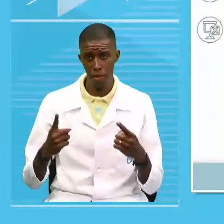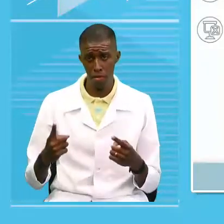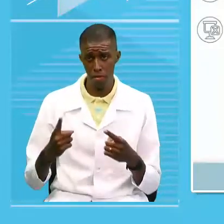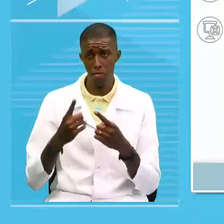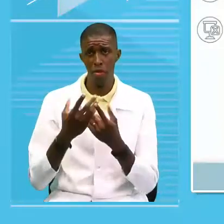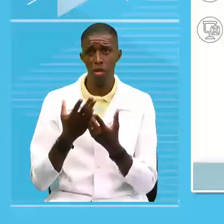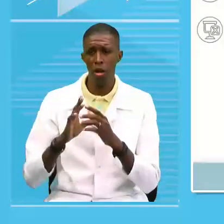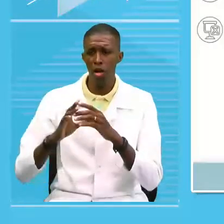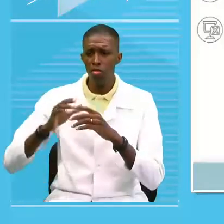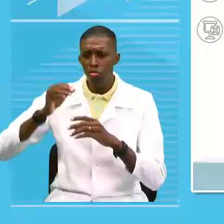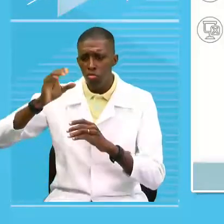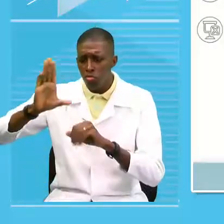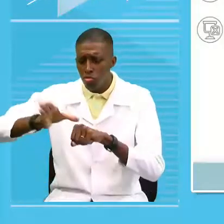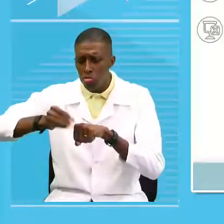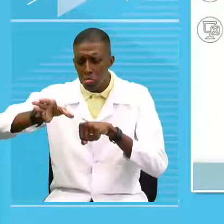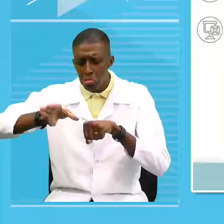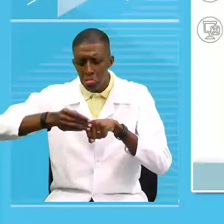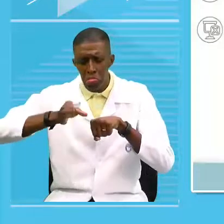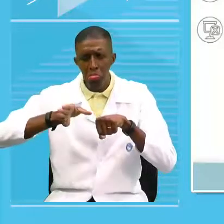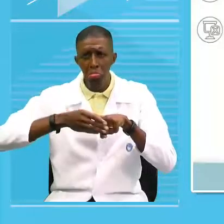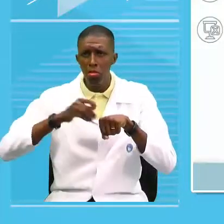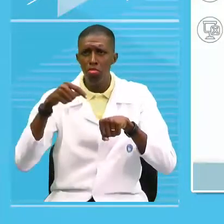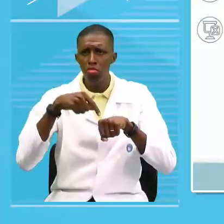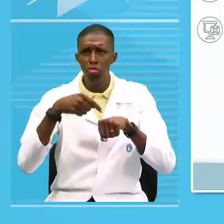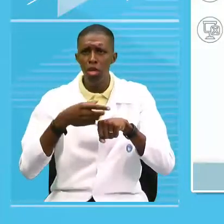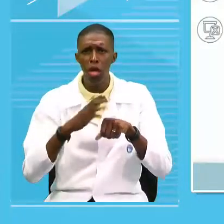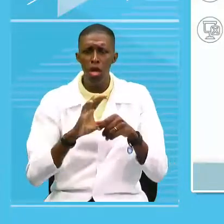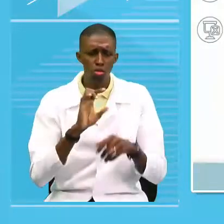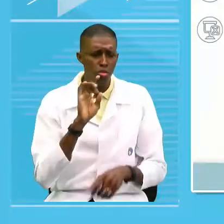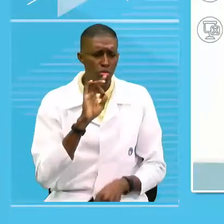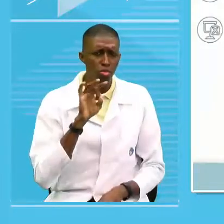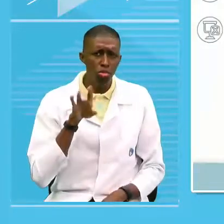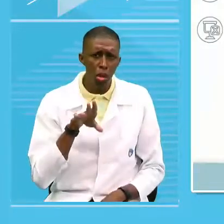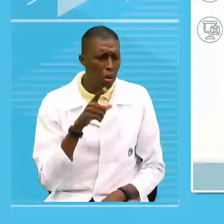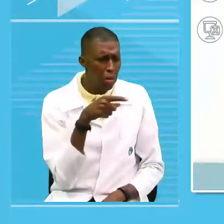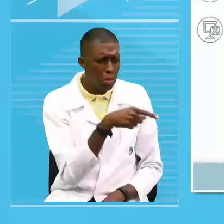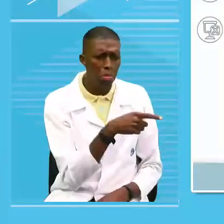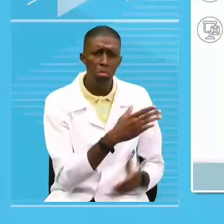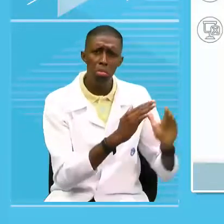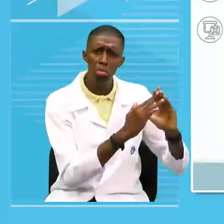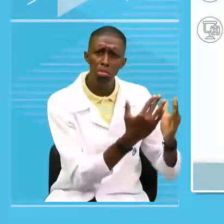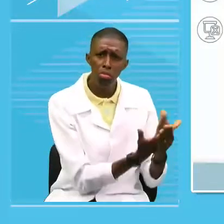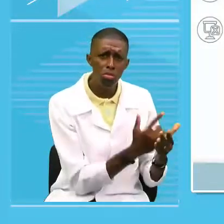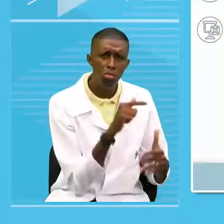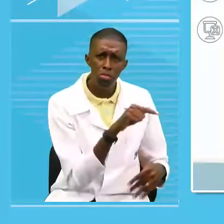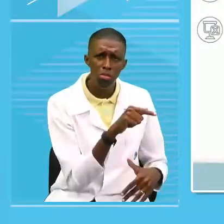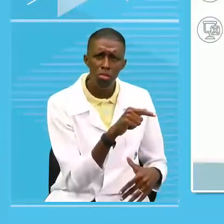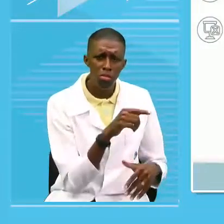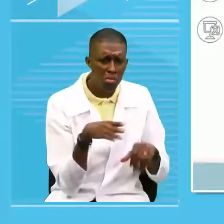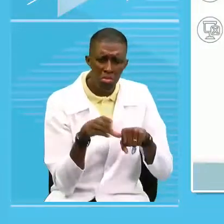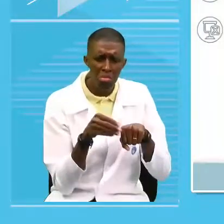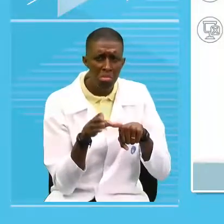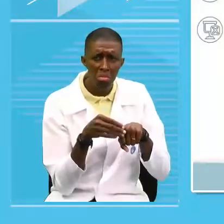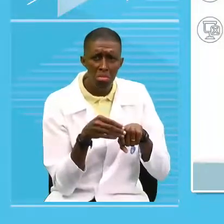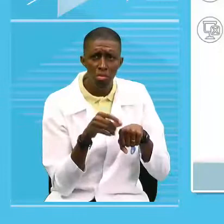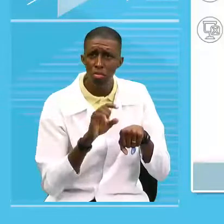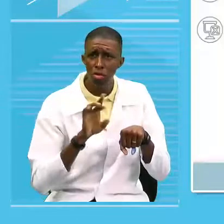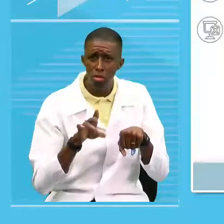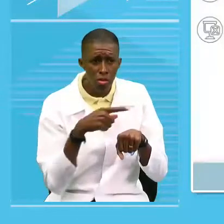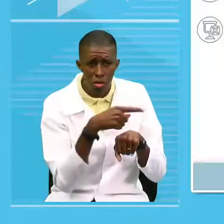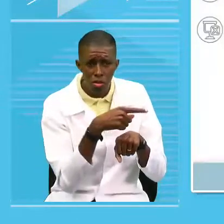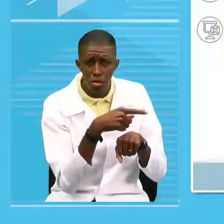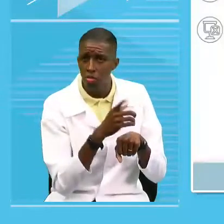escolar são os nossos experiências também cotidianas que vão acabar marcando as nossas